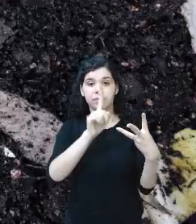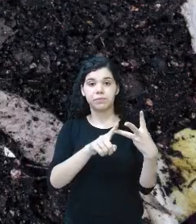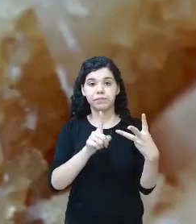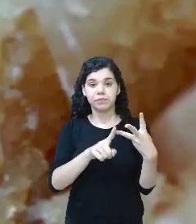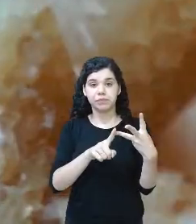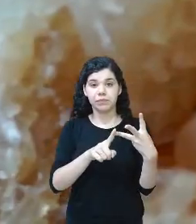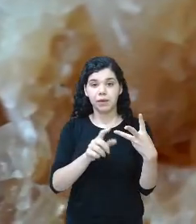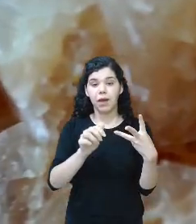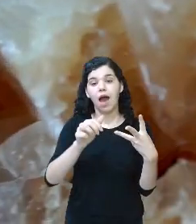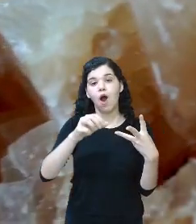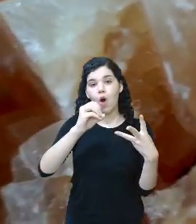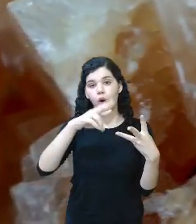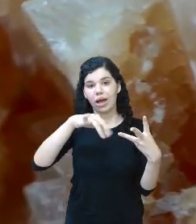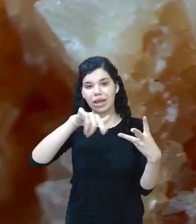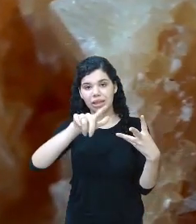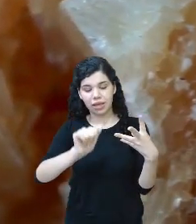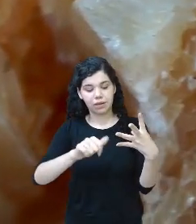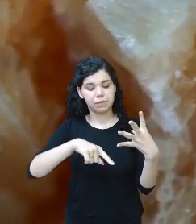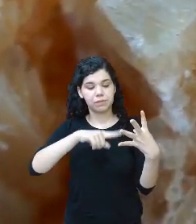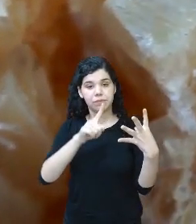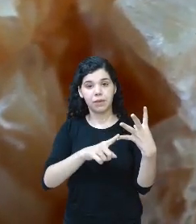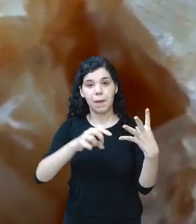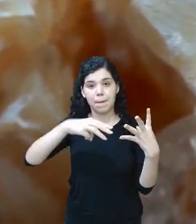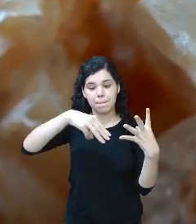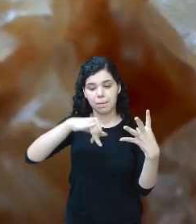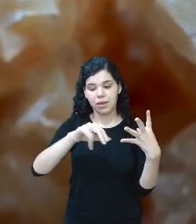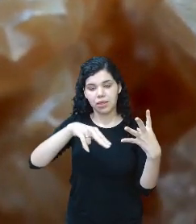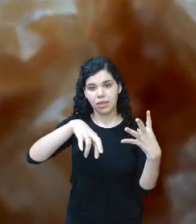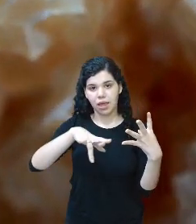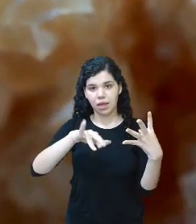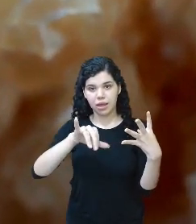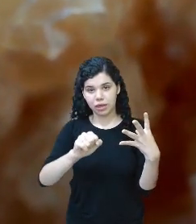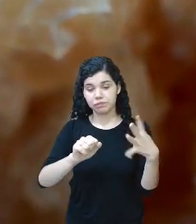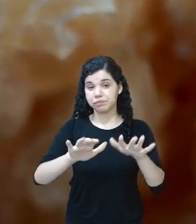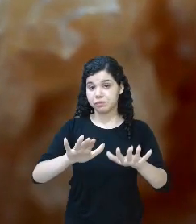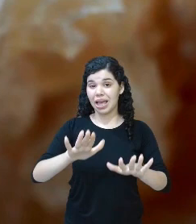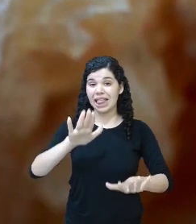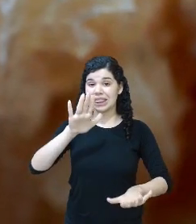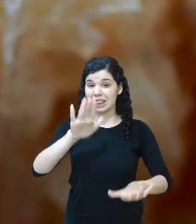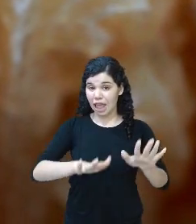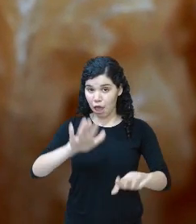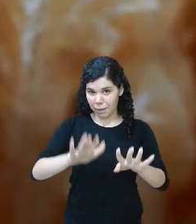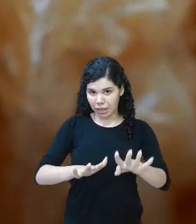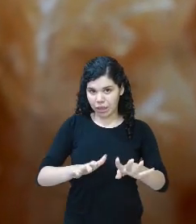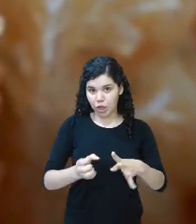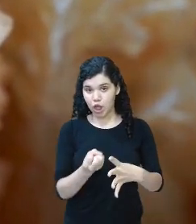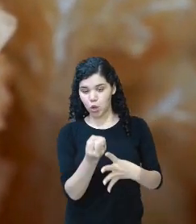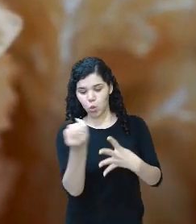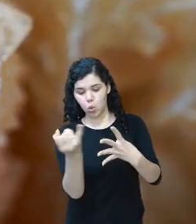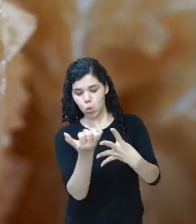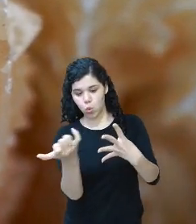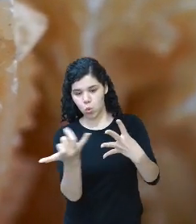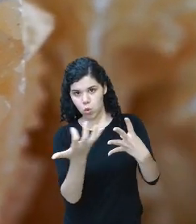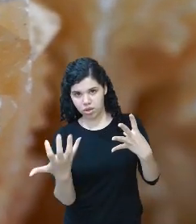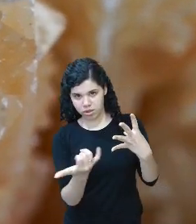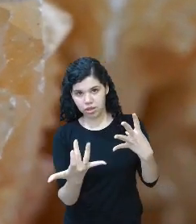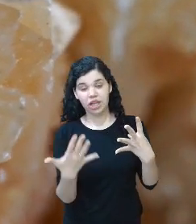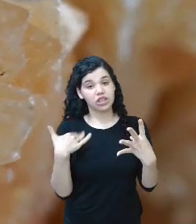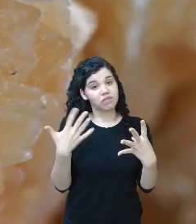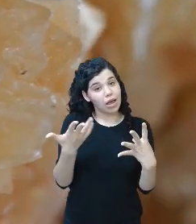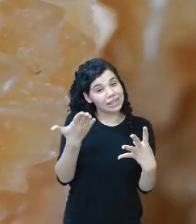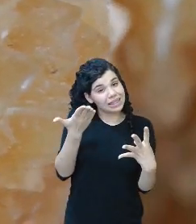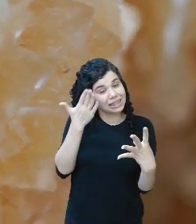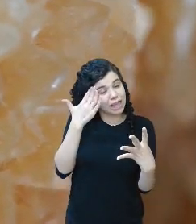a matéria orgânica e os minerais. Dependendo da quantidade de cada um, é que a gente vai saber e